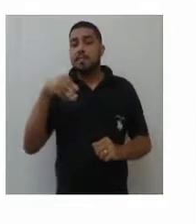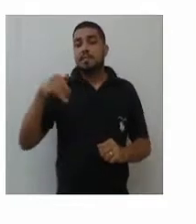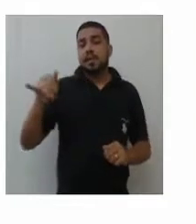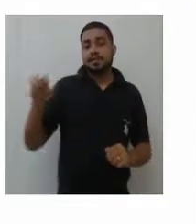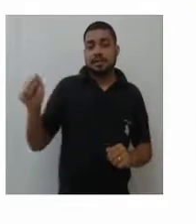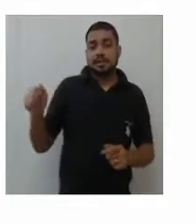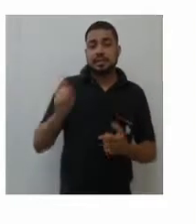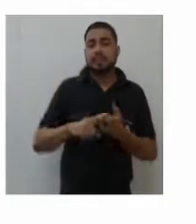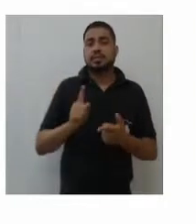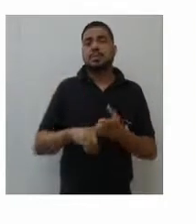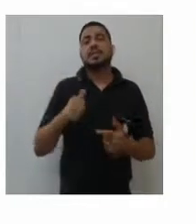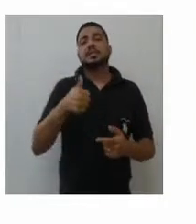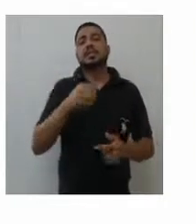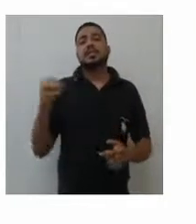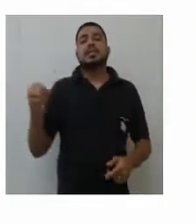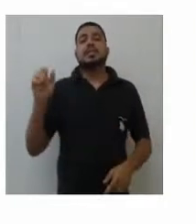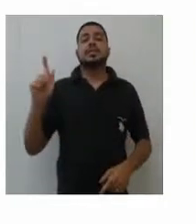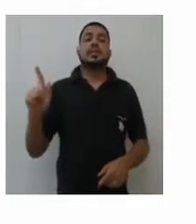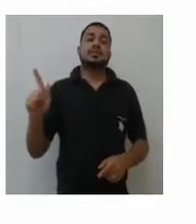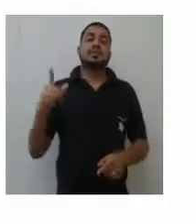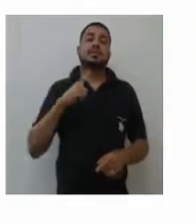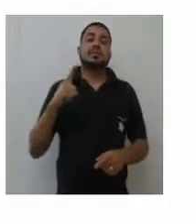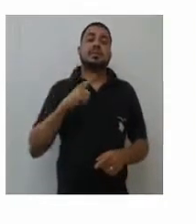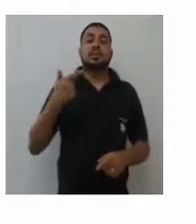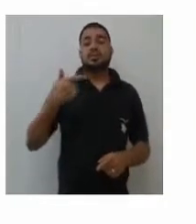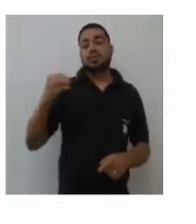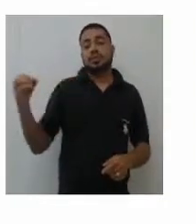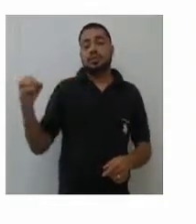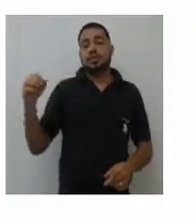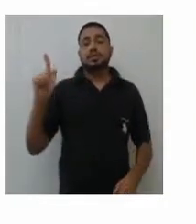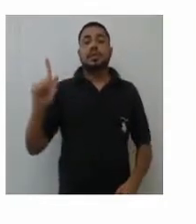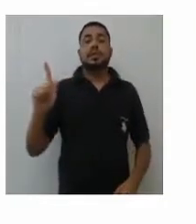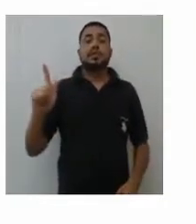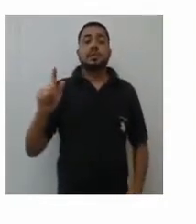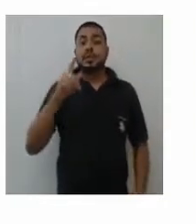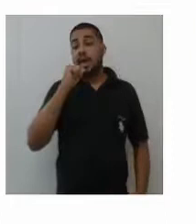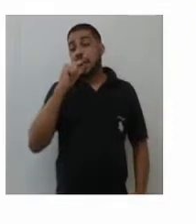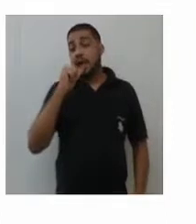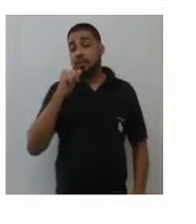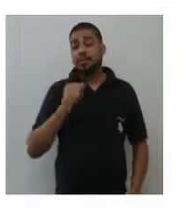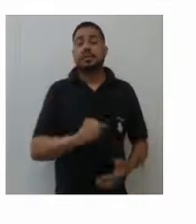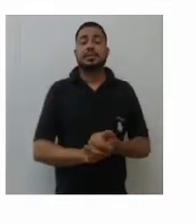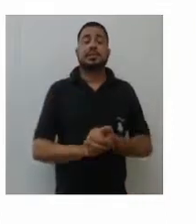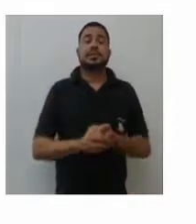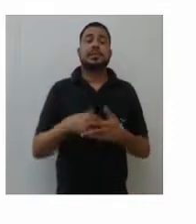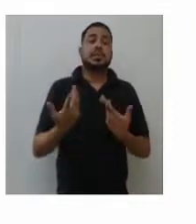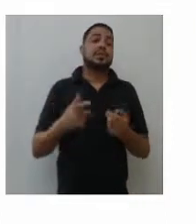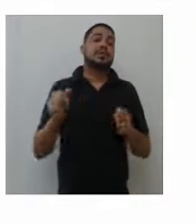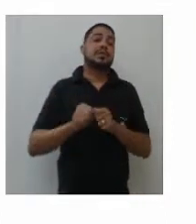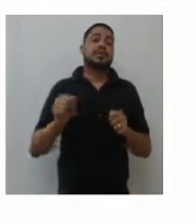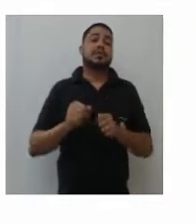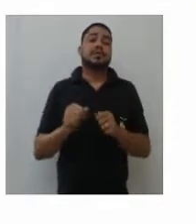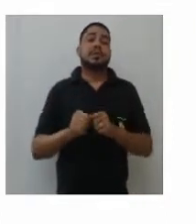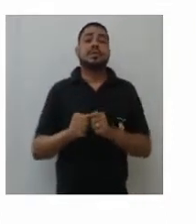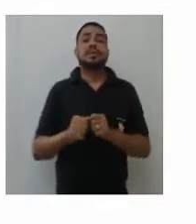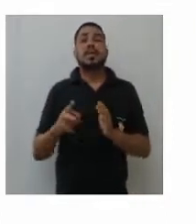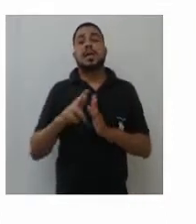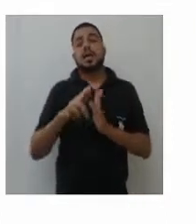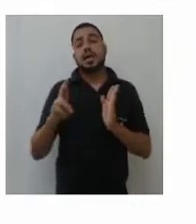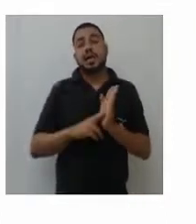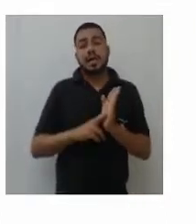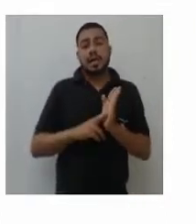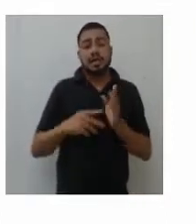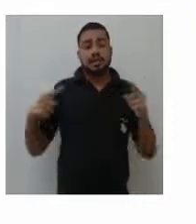assim como 100 gramas está para 200 gramas de água. Então, vamos fazer a regra de meio